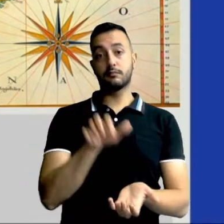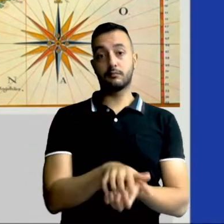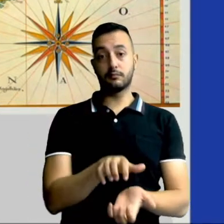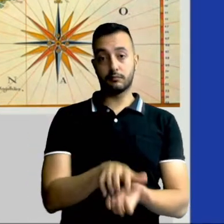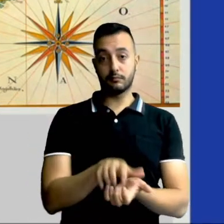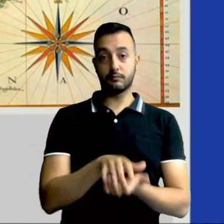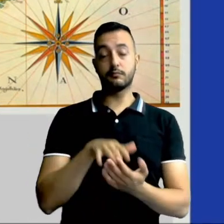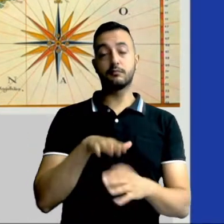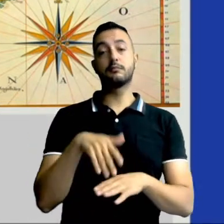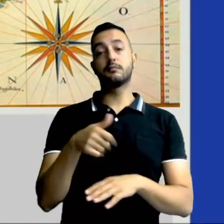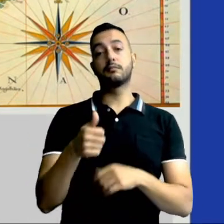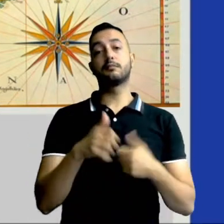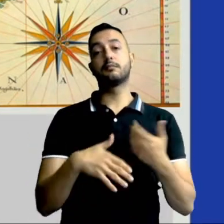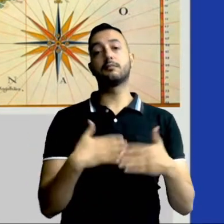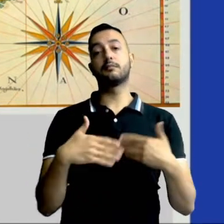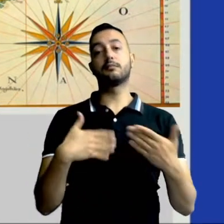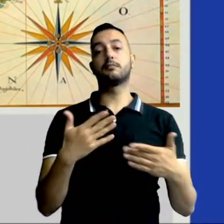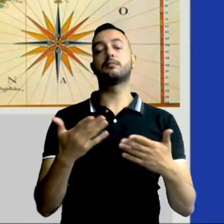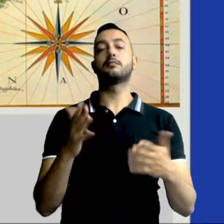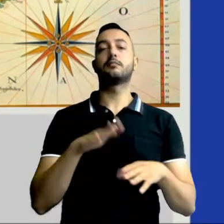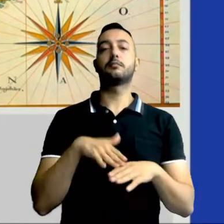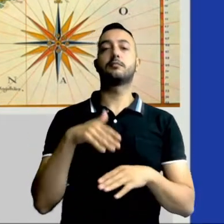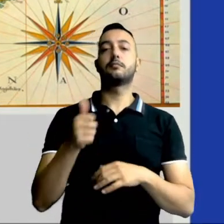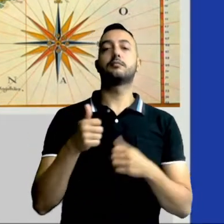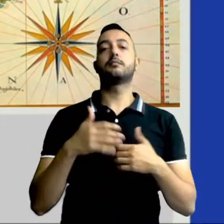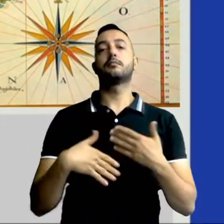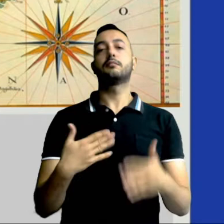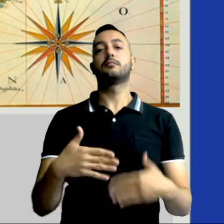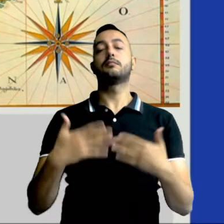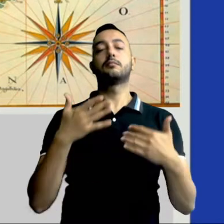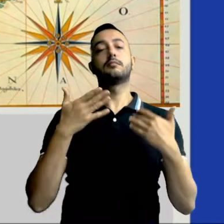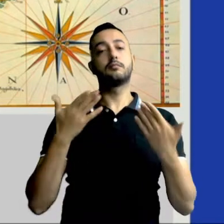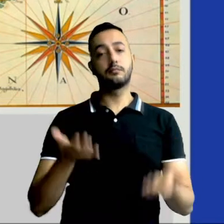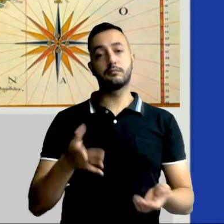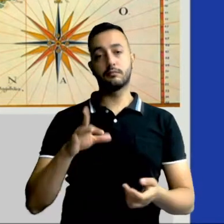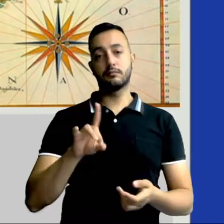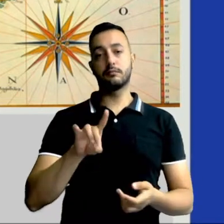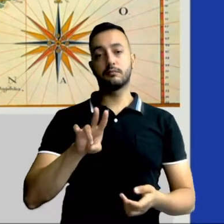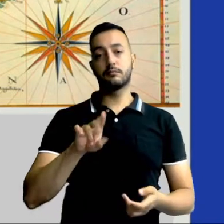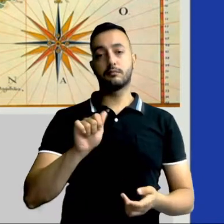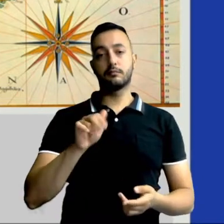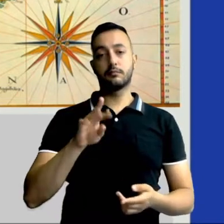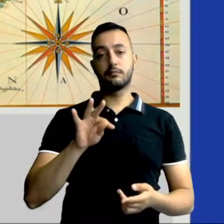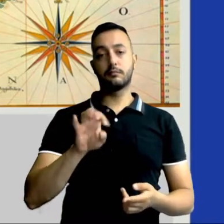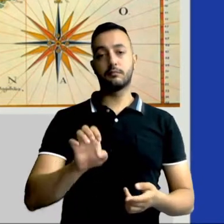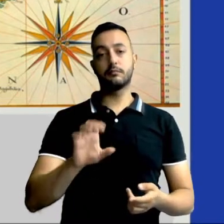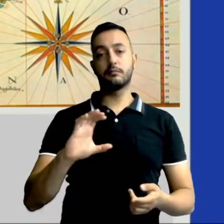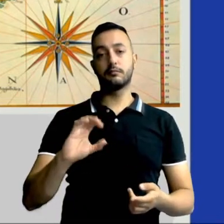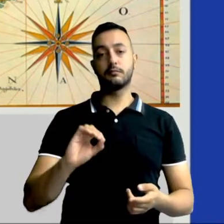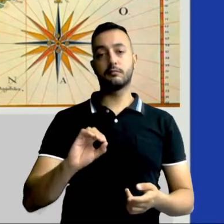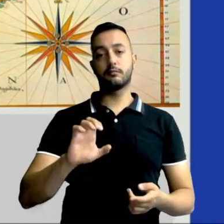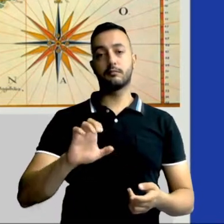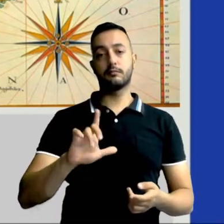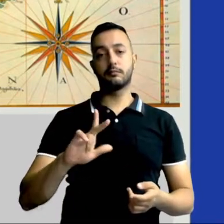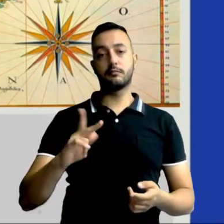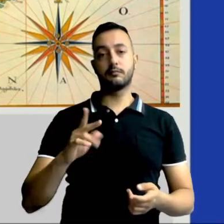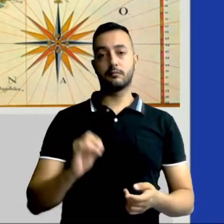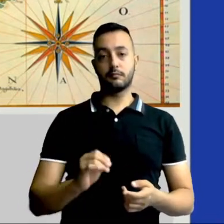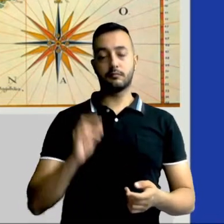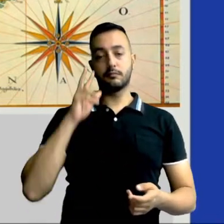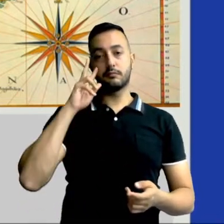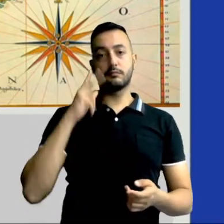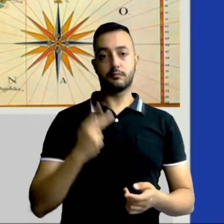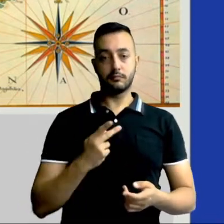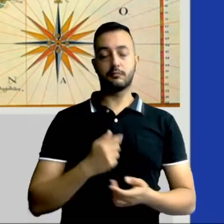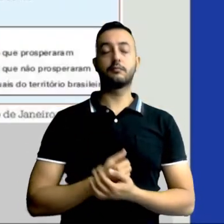Foi a que melhor se desenvolveu foi que melhor prosperou e tudo Art Coelho claro né ele ficou reconhecido